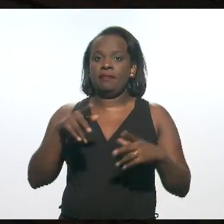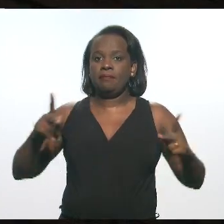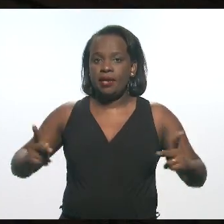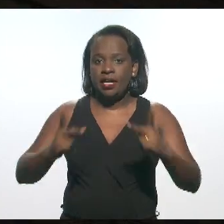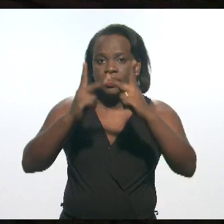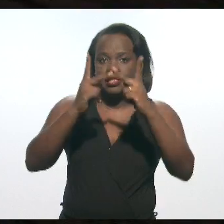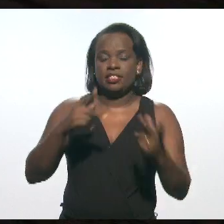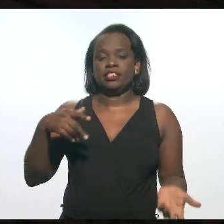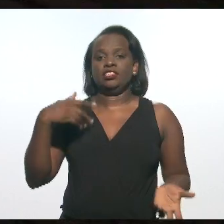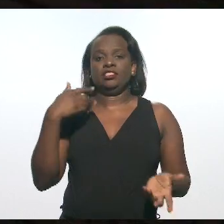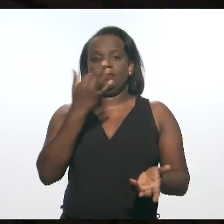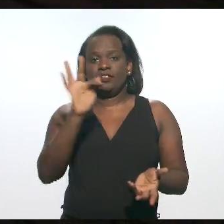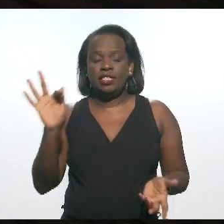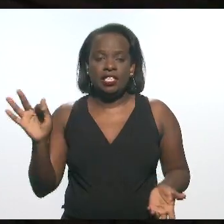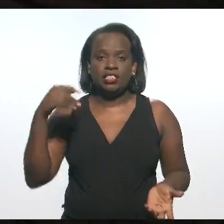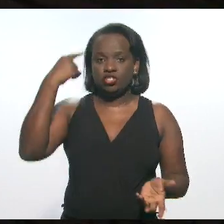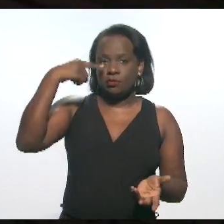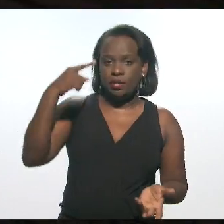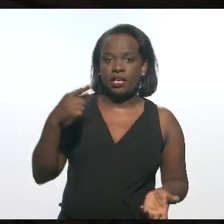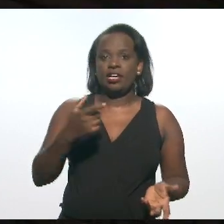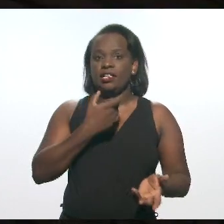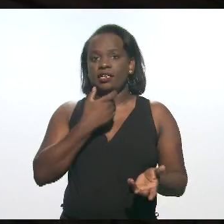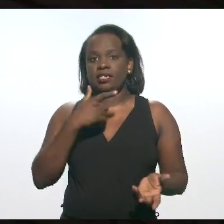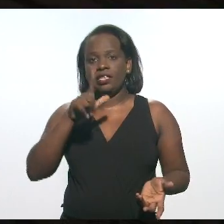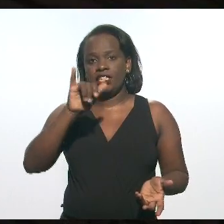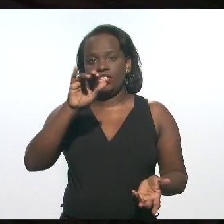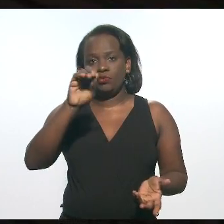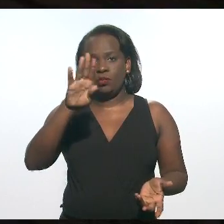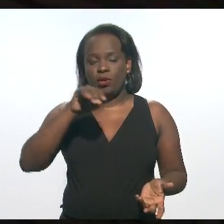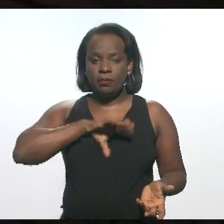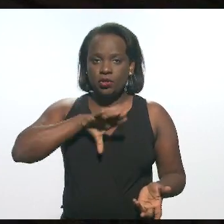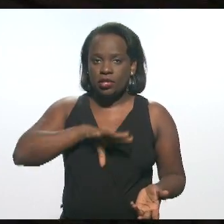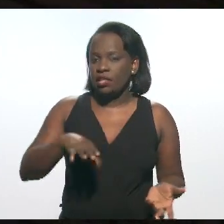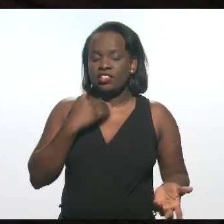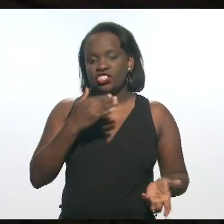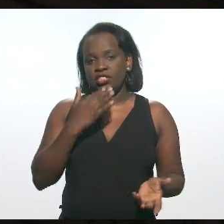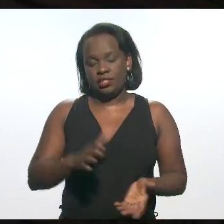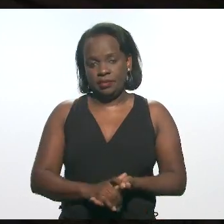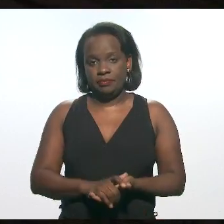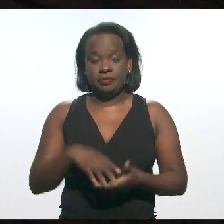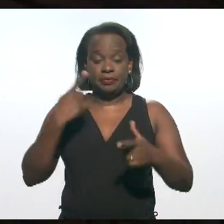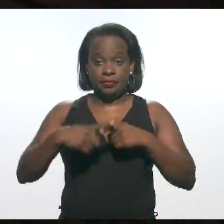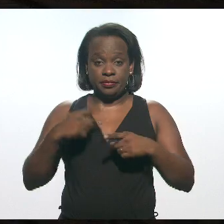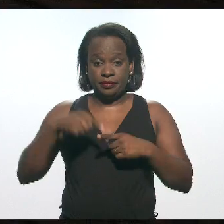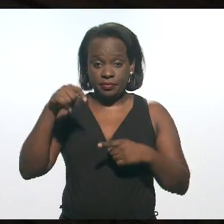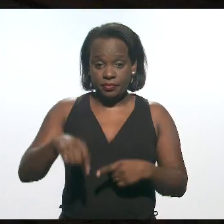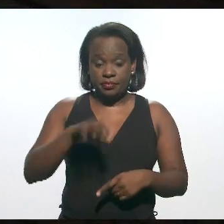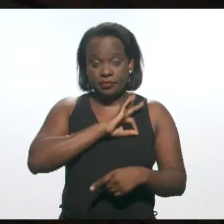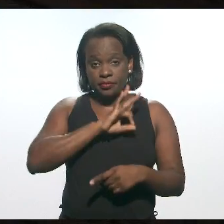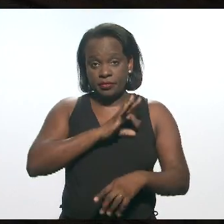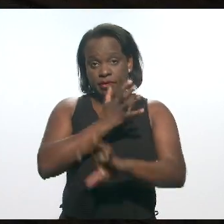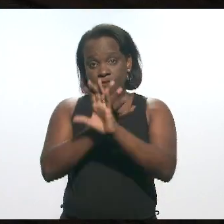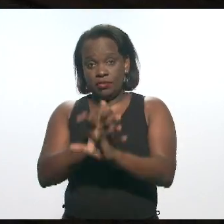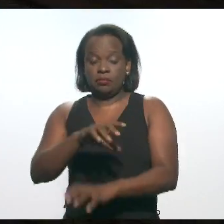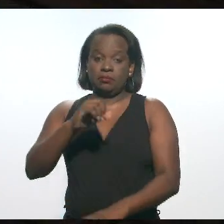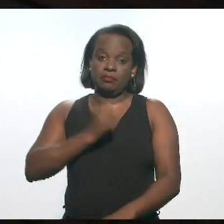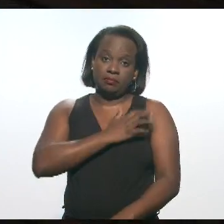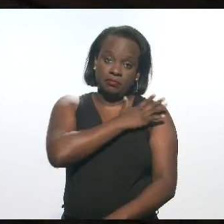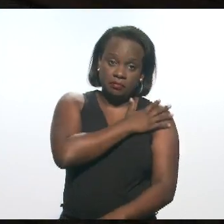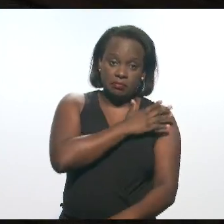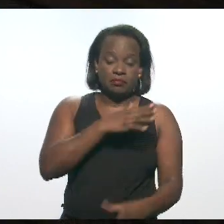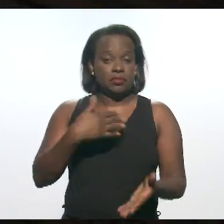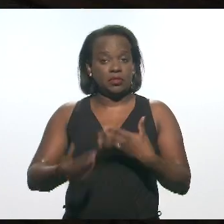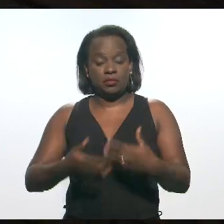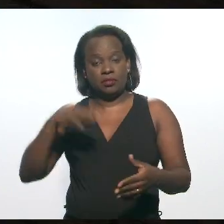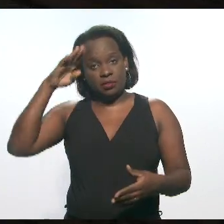de madrid de lisboa não adianta porque aqui o policial seja ele civil militar ou